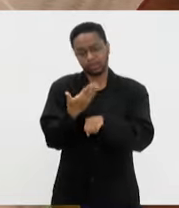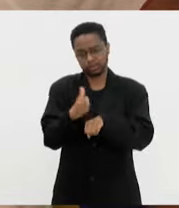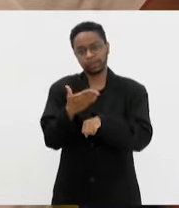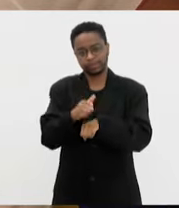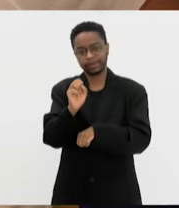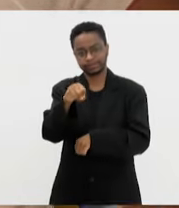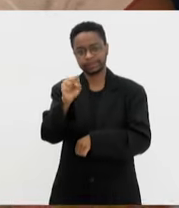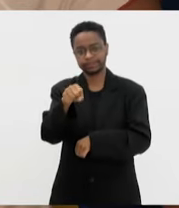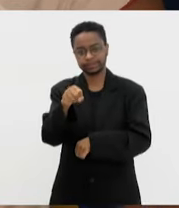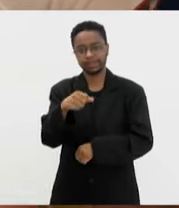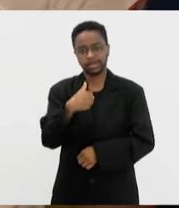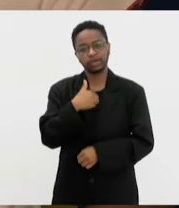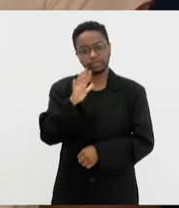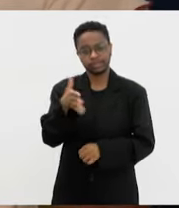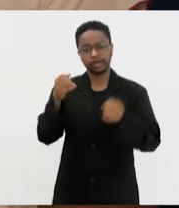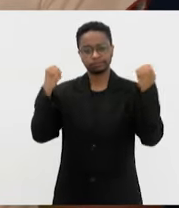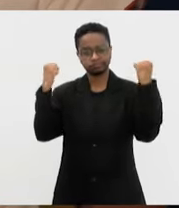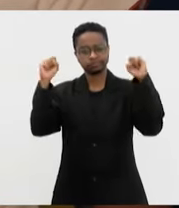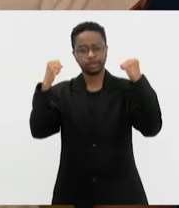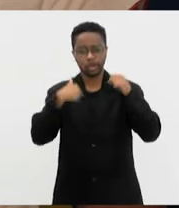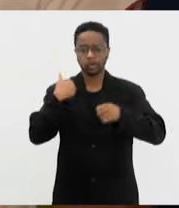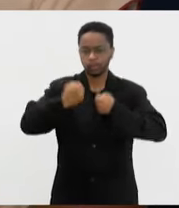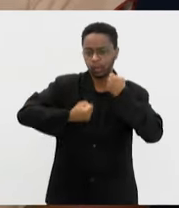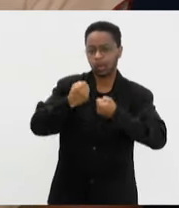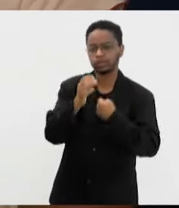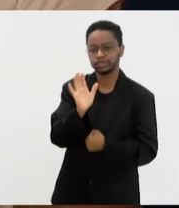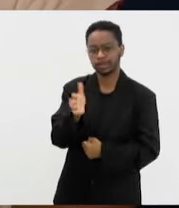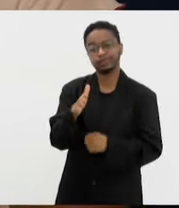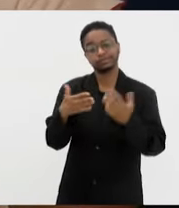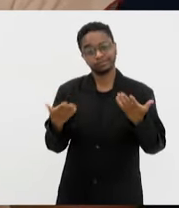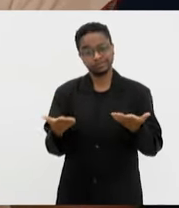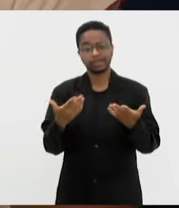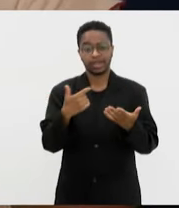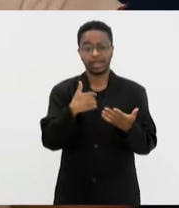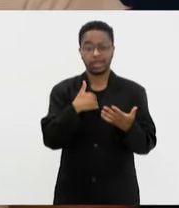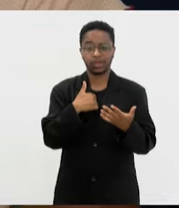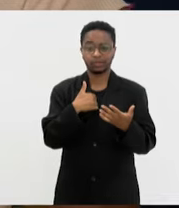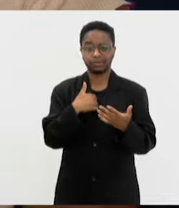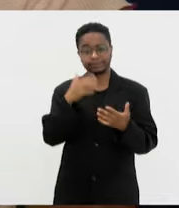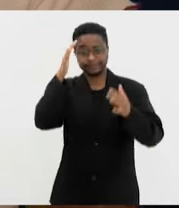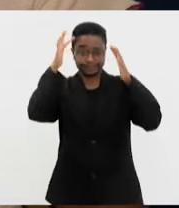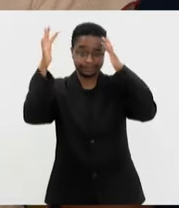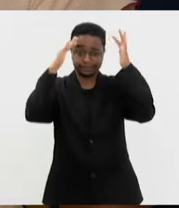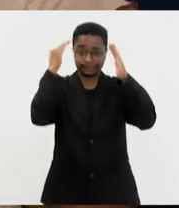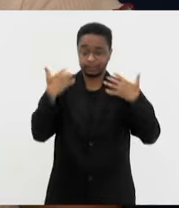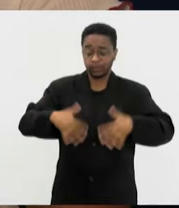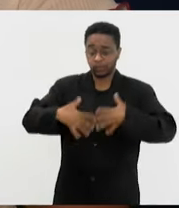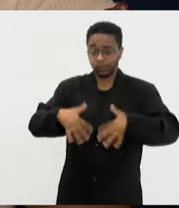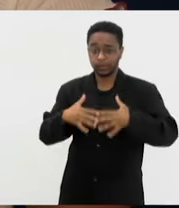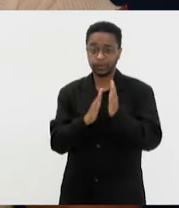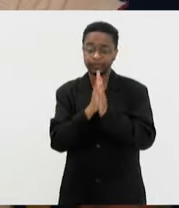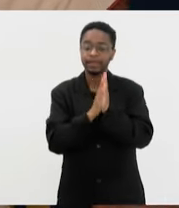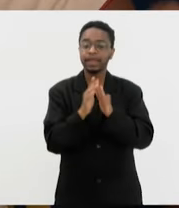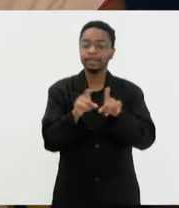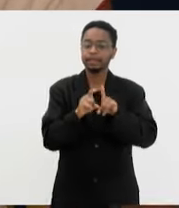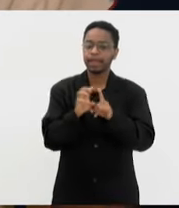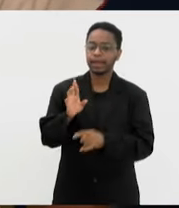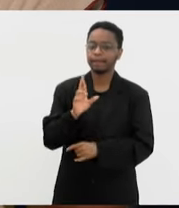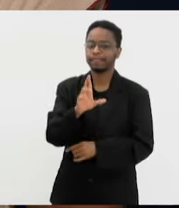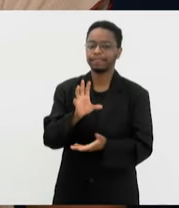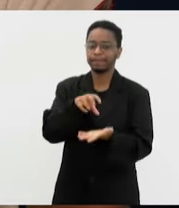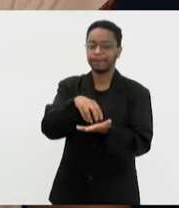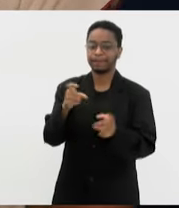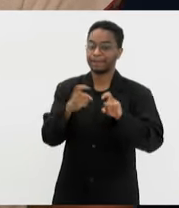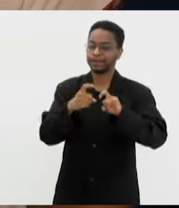treinando, né? Já faço a musculação, já corro, então a expectativa está bem grande, bem alta, né? E representando o Departamento Médico, vamos com tudo para